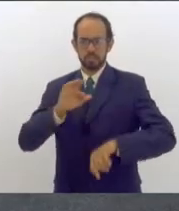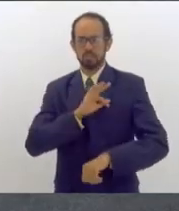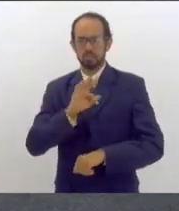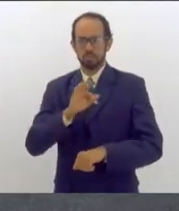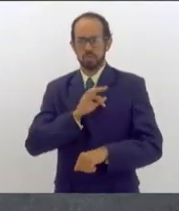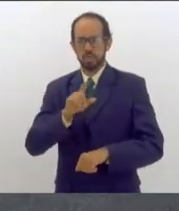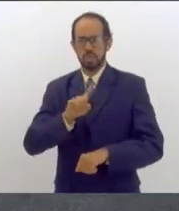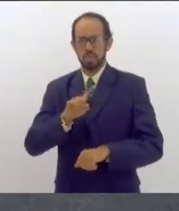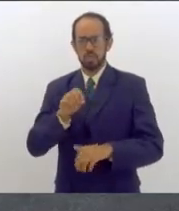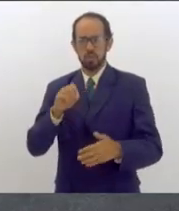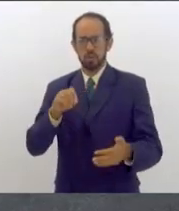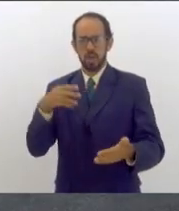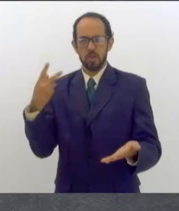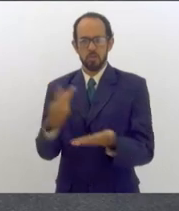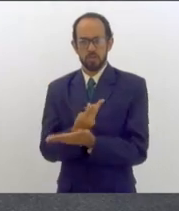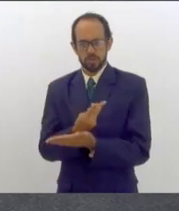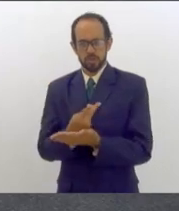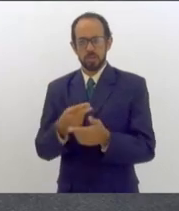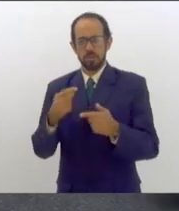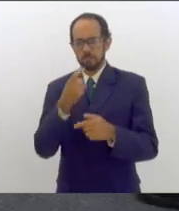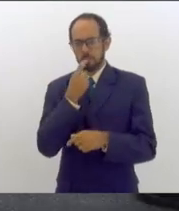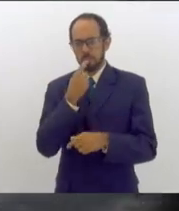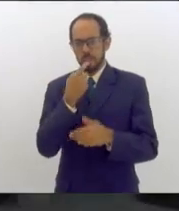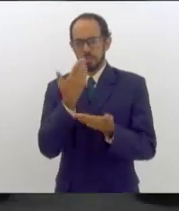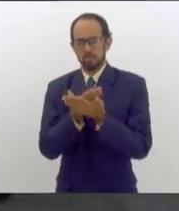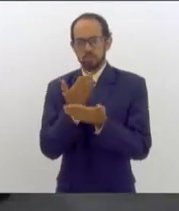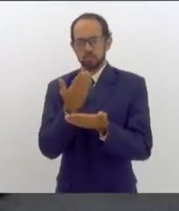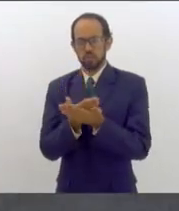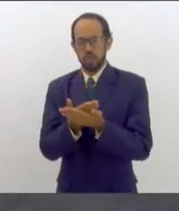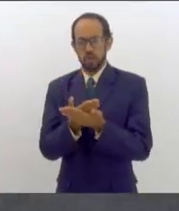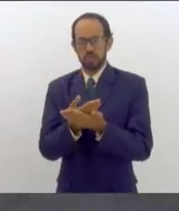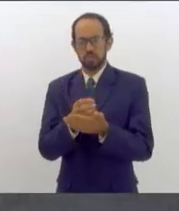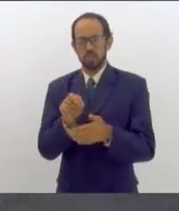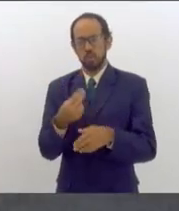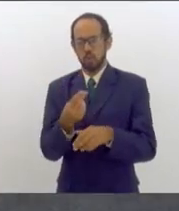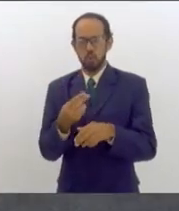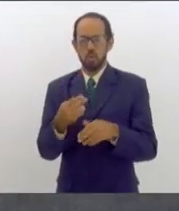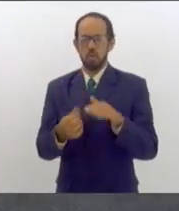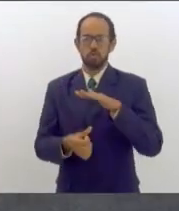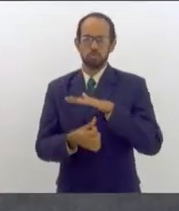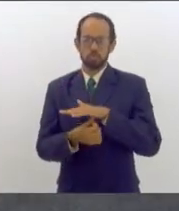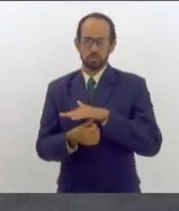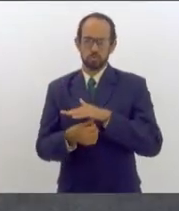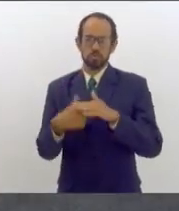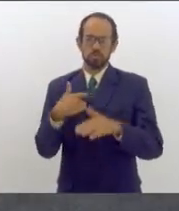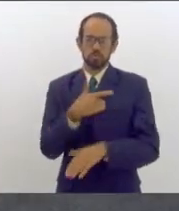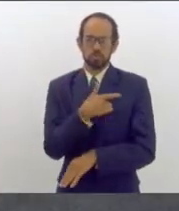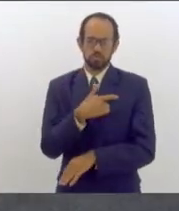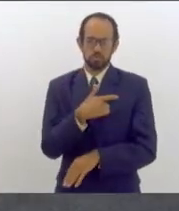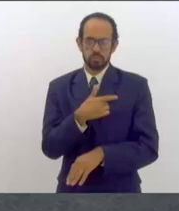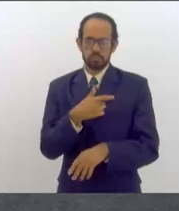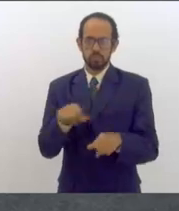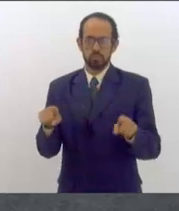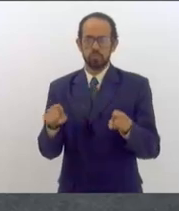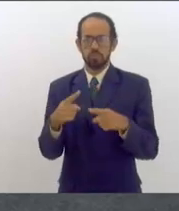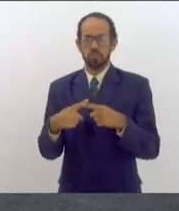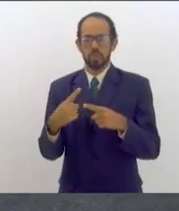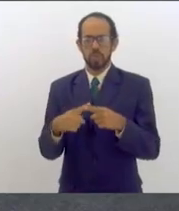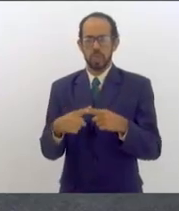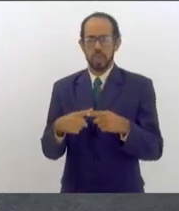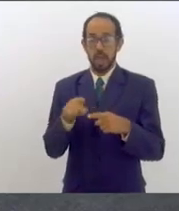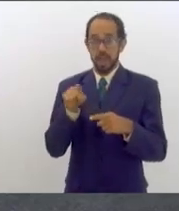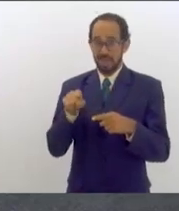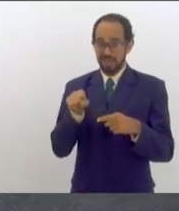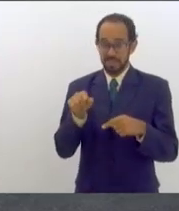ocorrem próximo de escola próximos de unidades de saúde afinal de contas ali nas